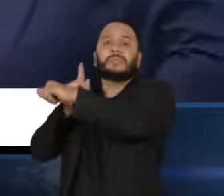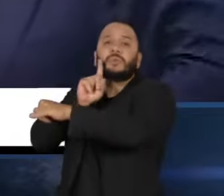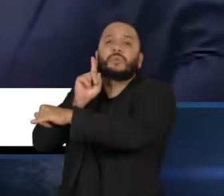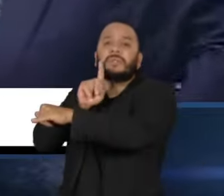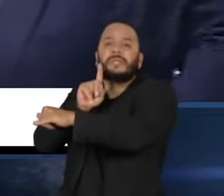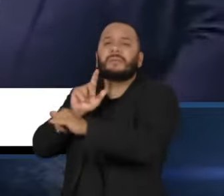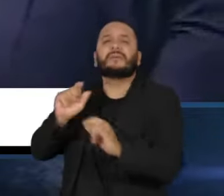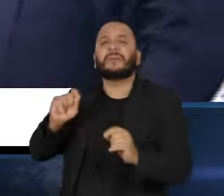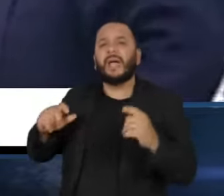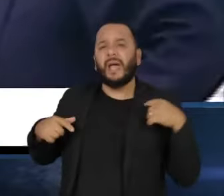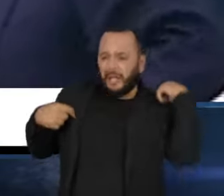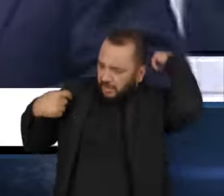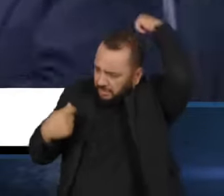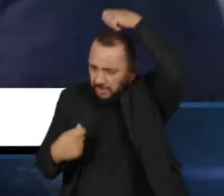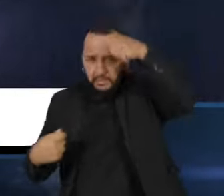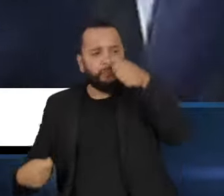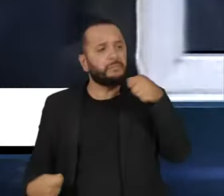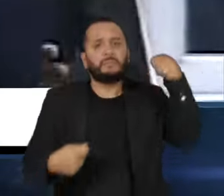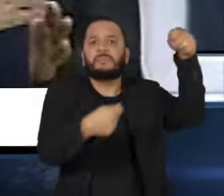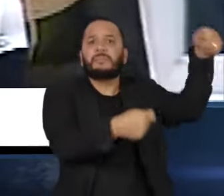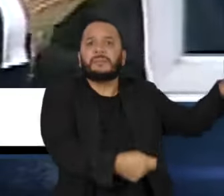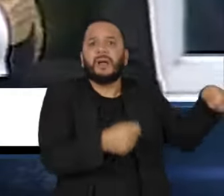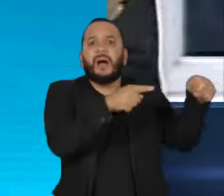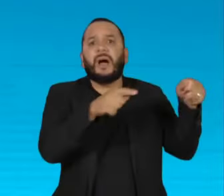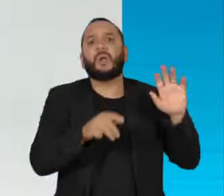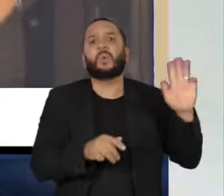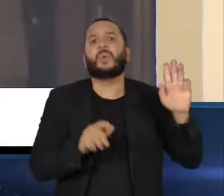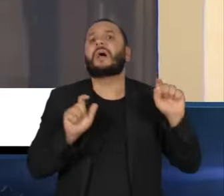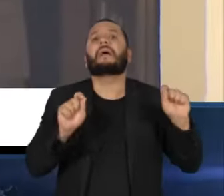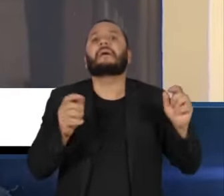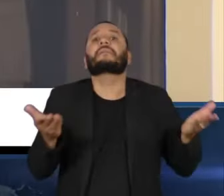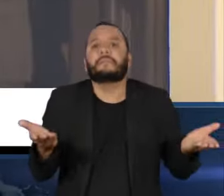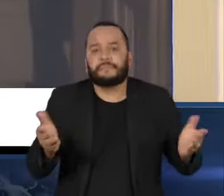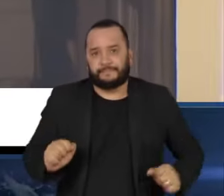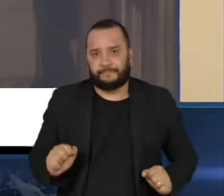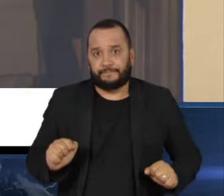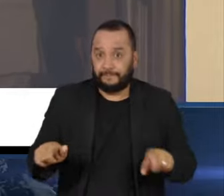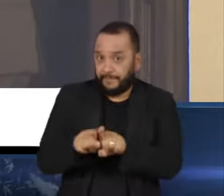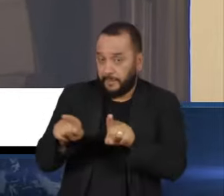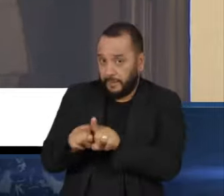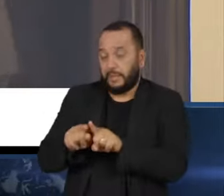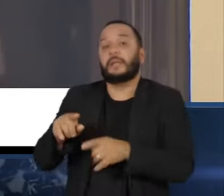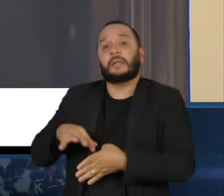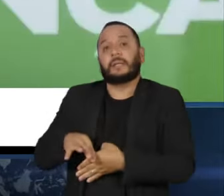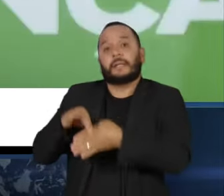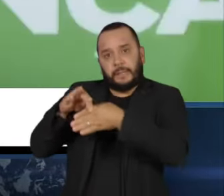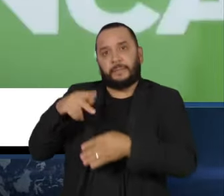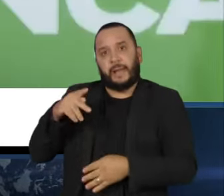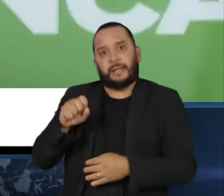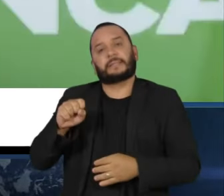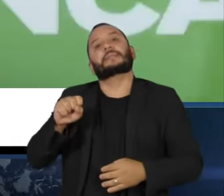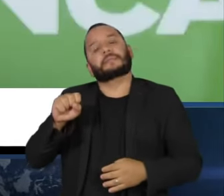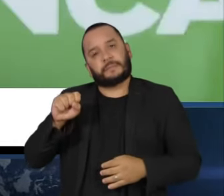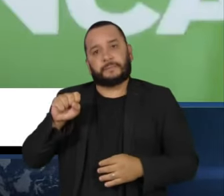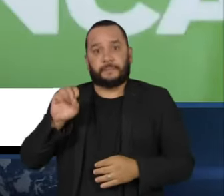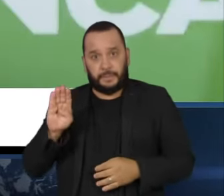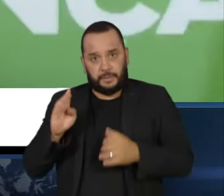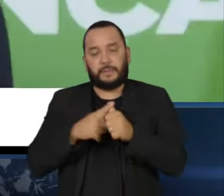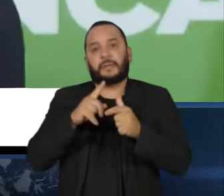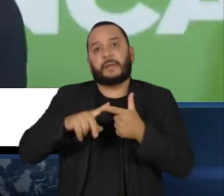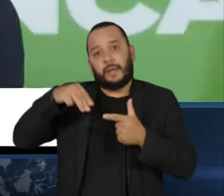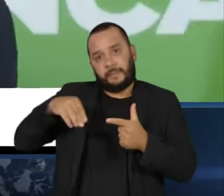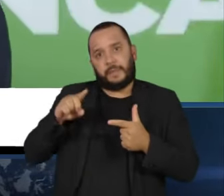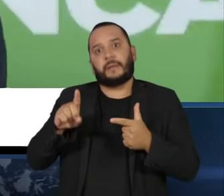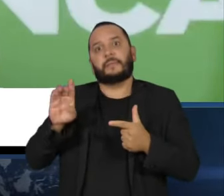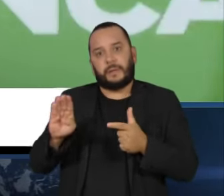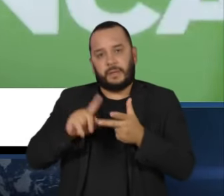Quem irá passar a faixa para Luiz Inácio Lula da Silva? Líderes do PSD, MDB e União Brasil negociam com o